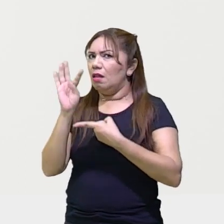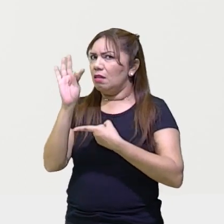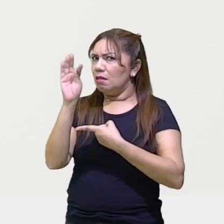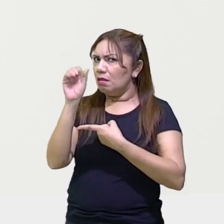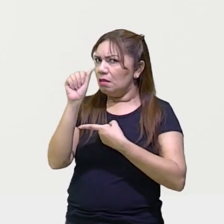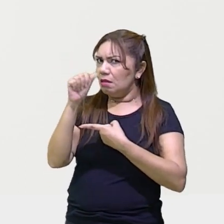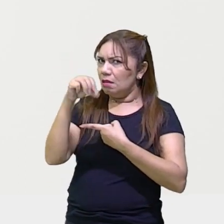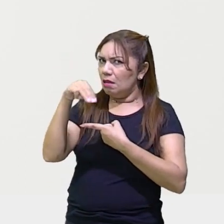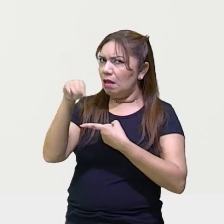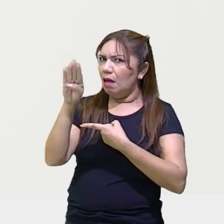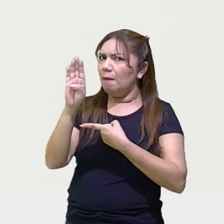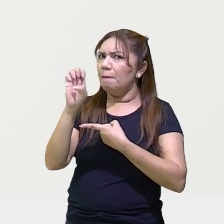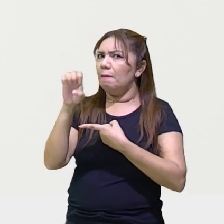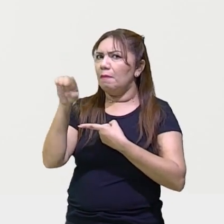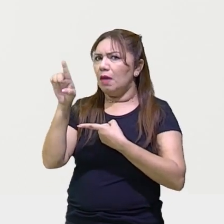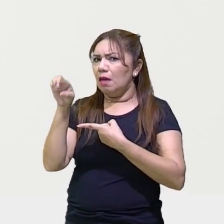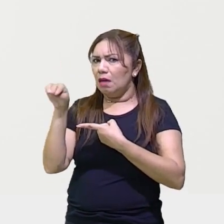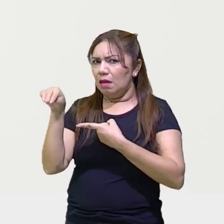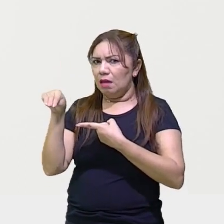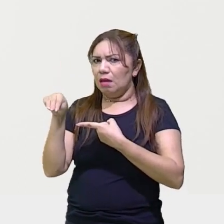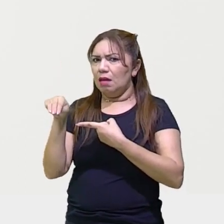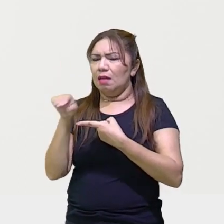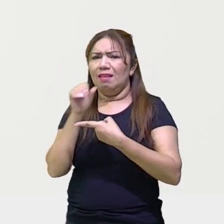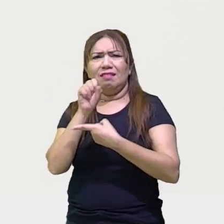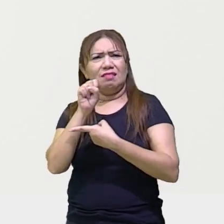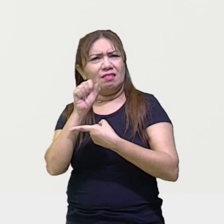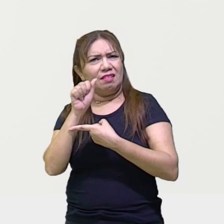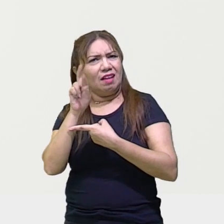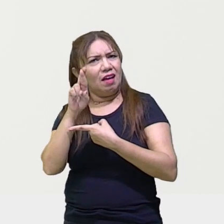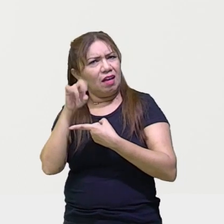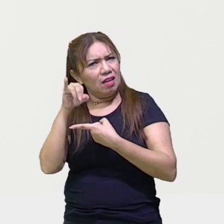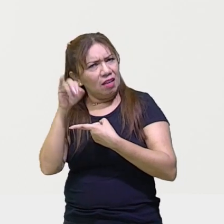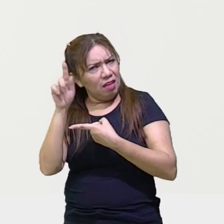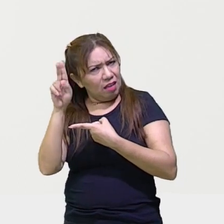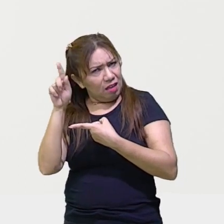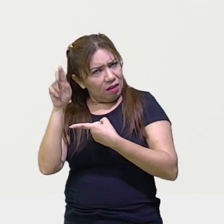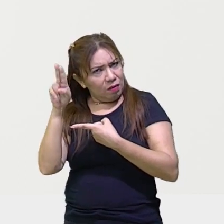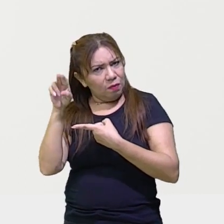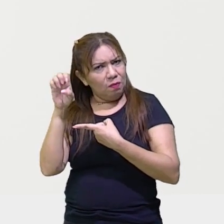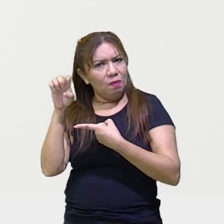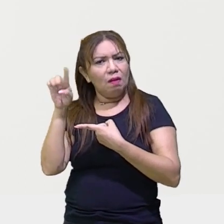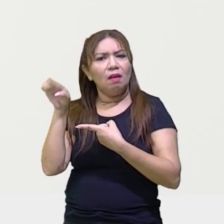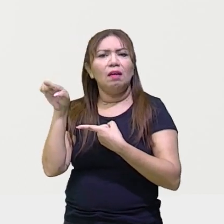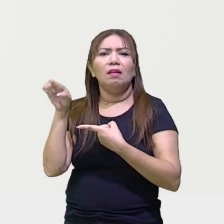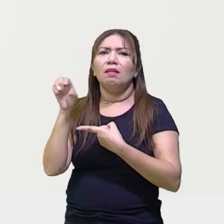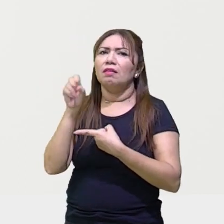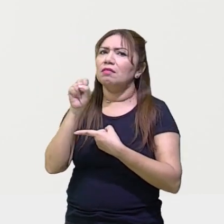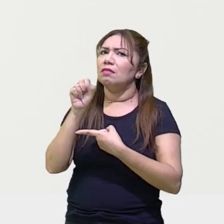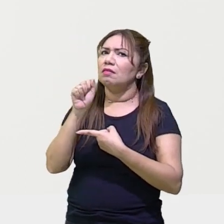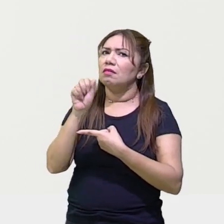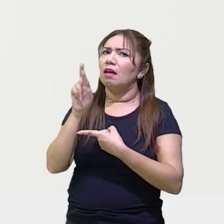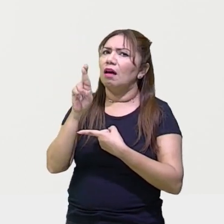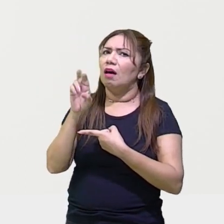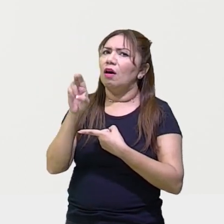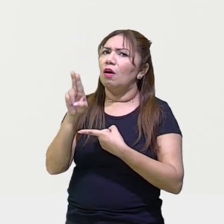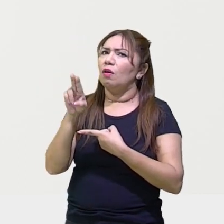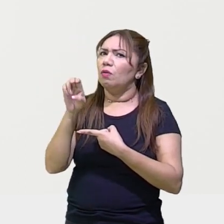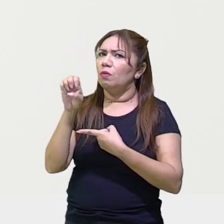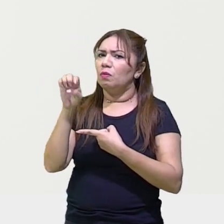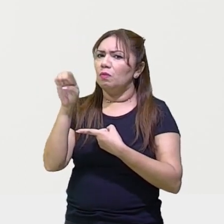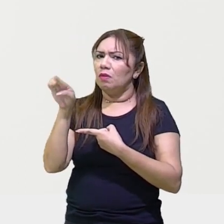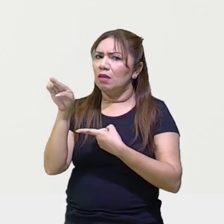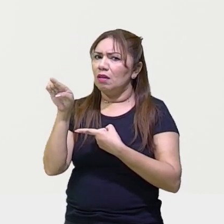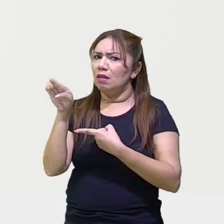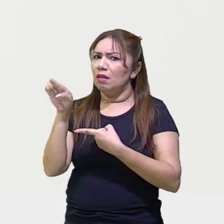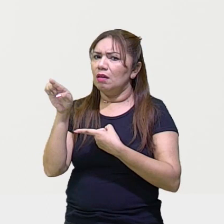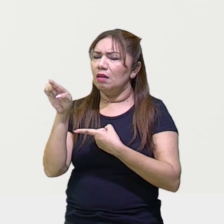que é oxítona? Sariguê. Será que é oxítona? Saruê. Será que é